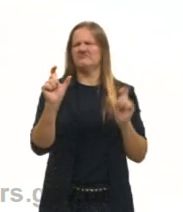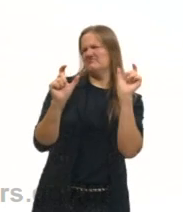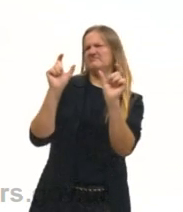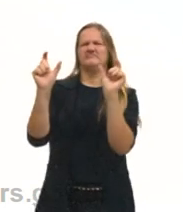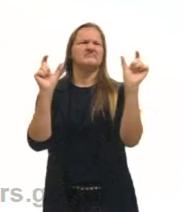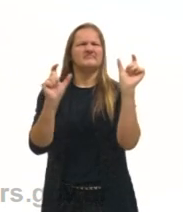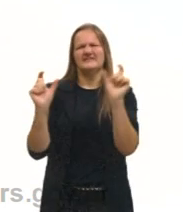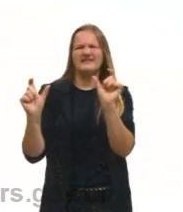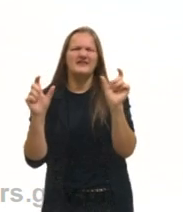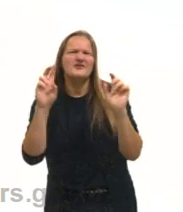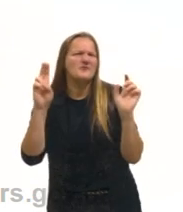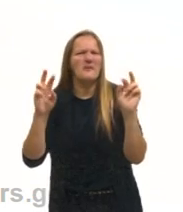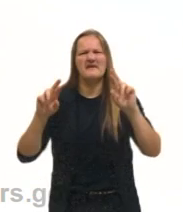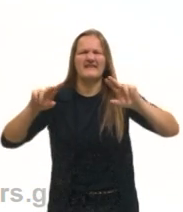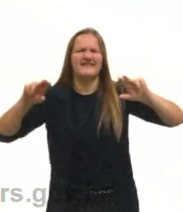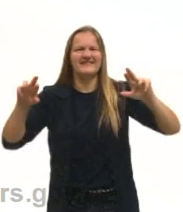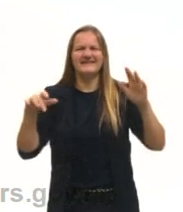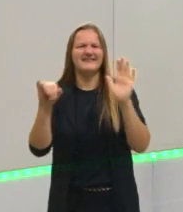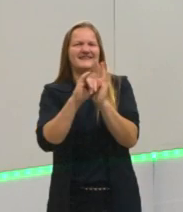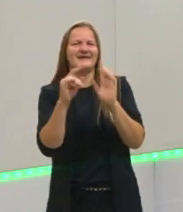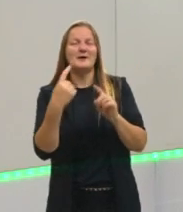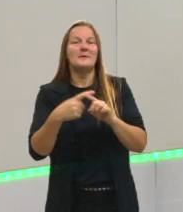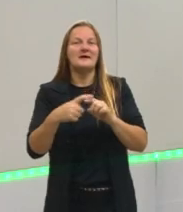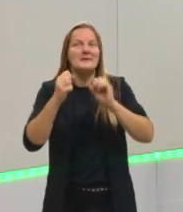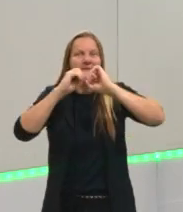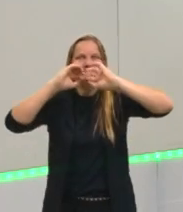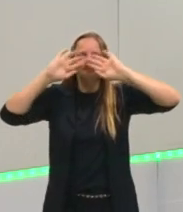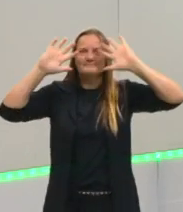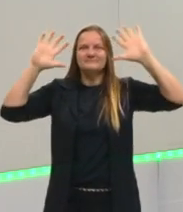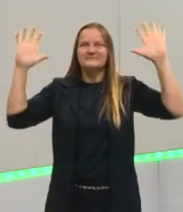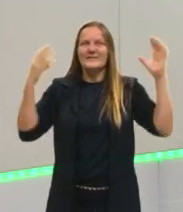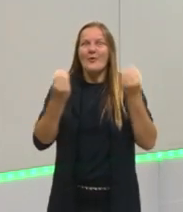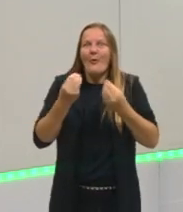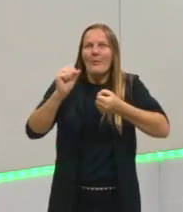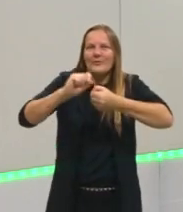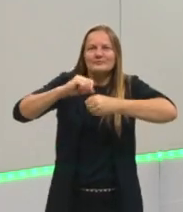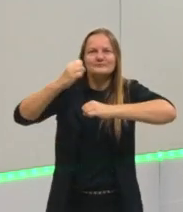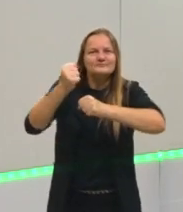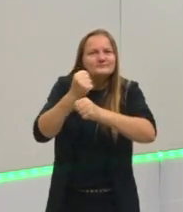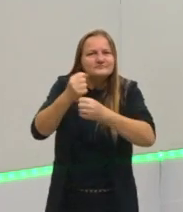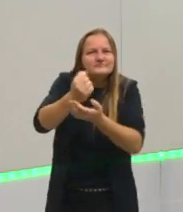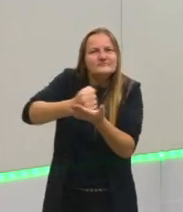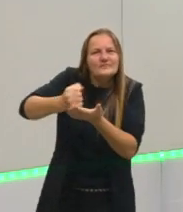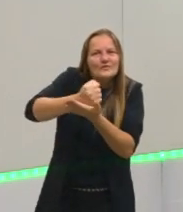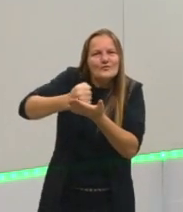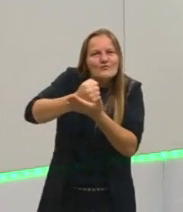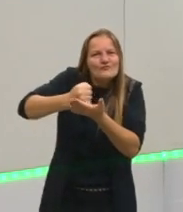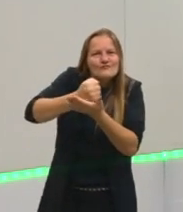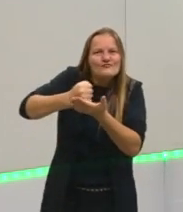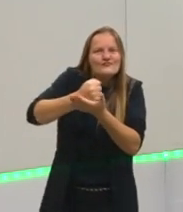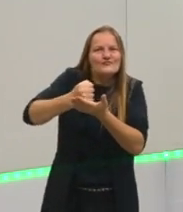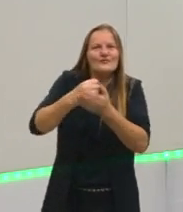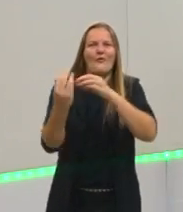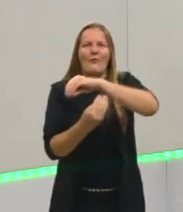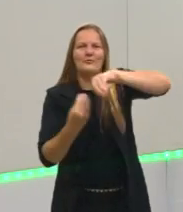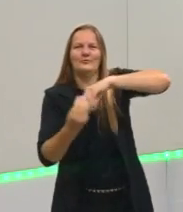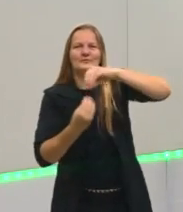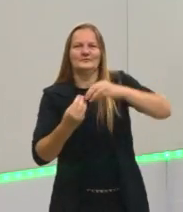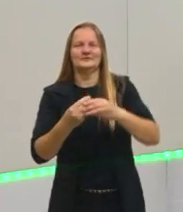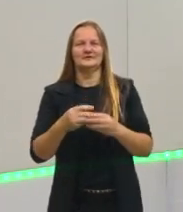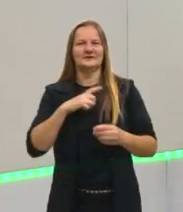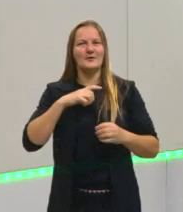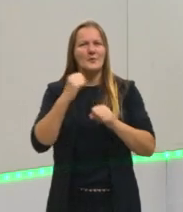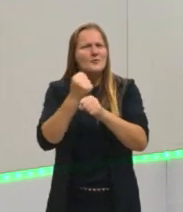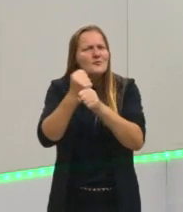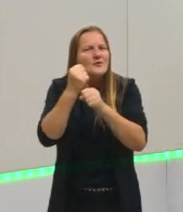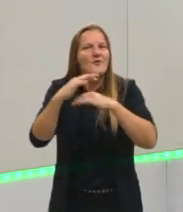utilizando né que nomenclatura essa para a gente entender a formação desses compostos para a gente saber porque o que que a gente usa como